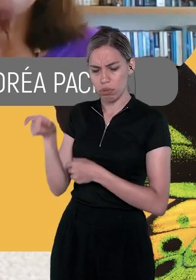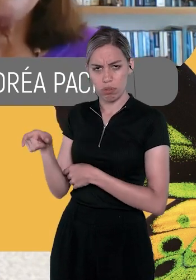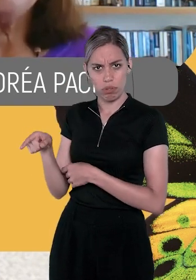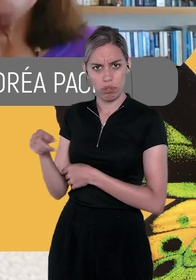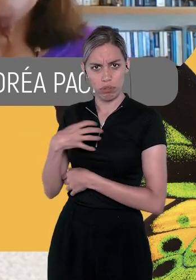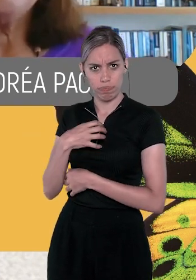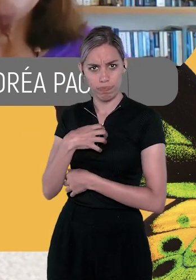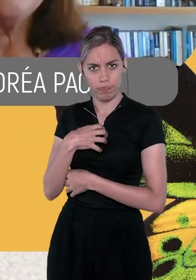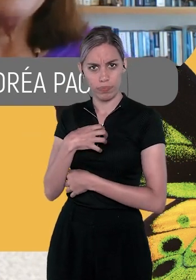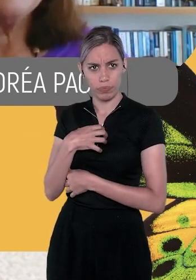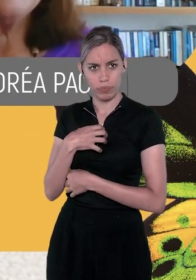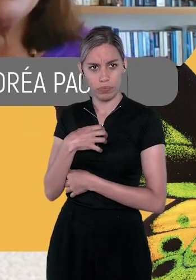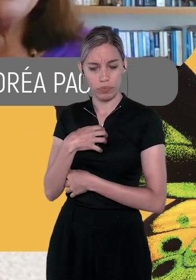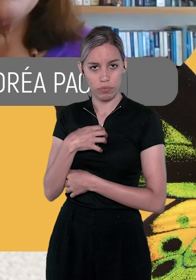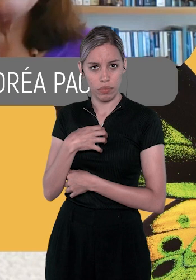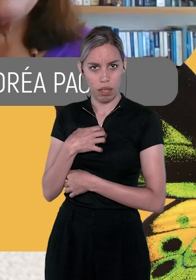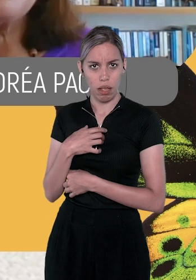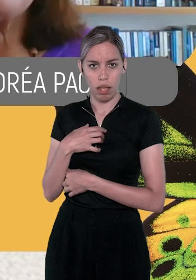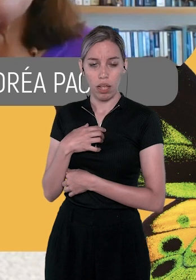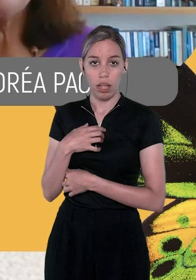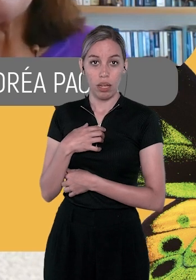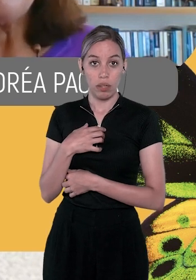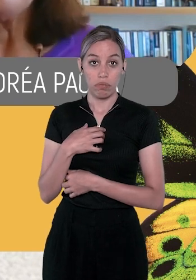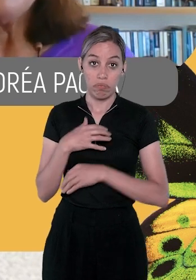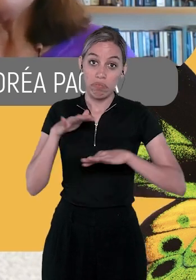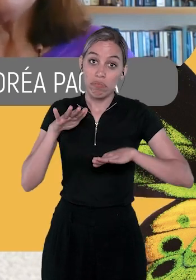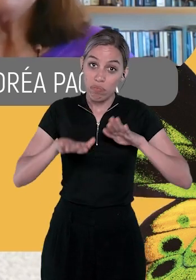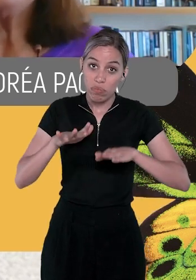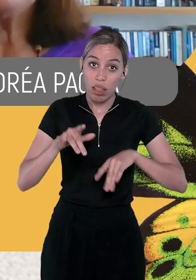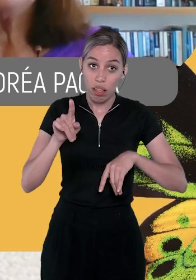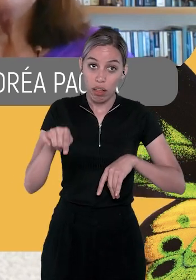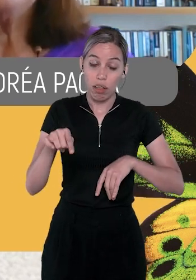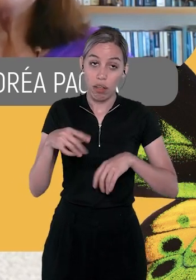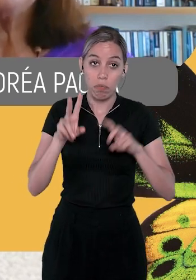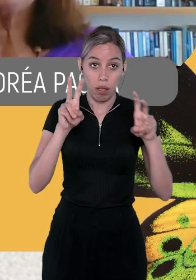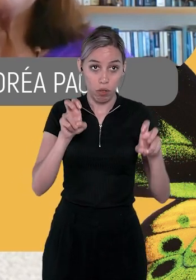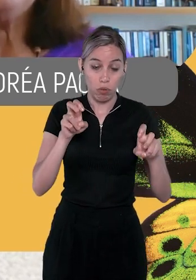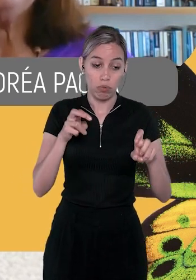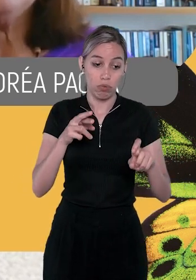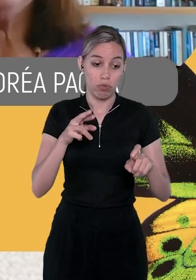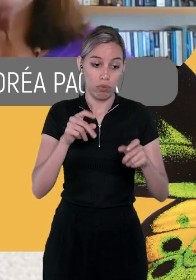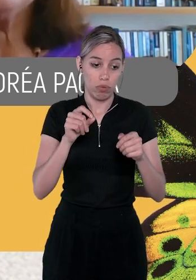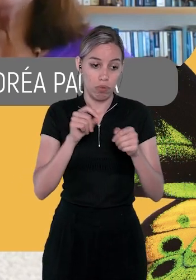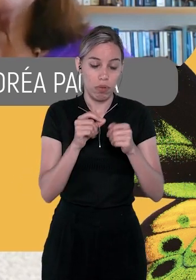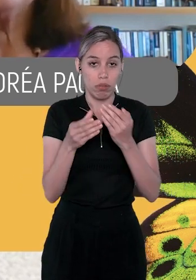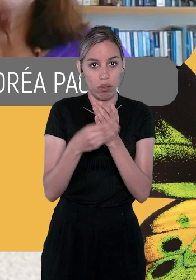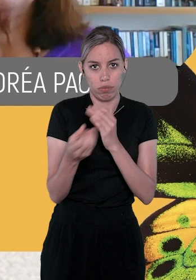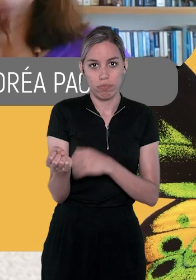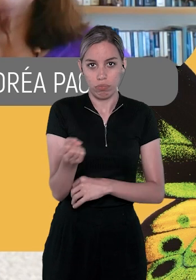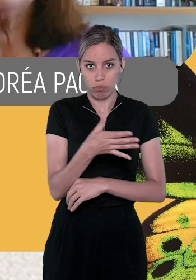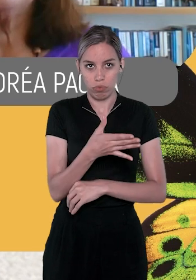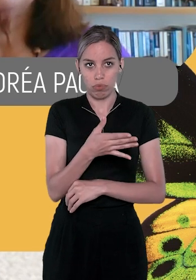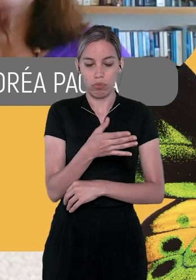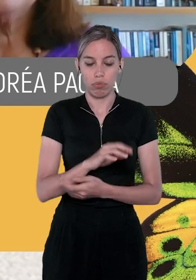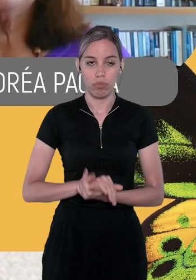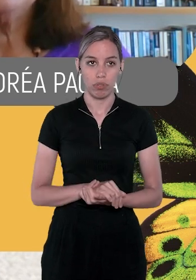né? Eu acho que isso aí talvez seja o caso de eu romancear ou ficcionalizar de alguma